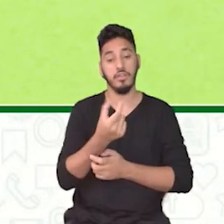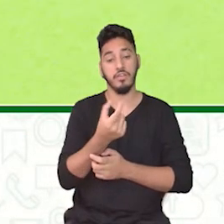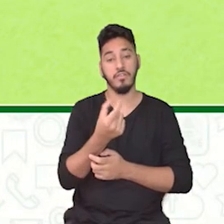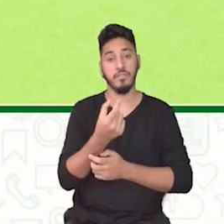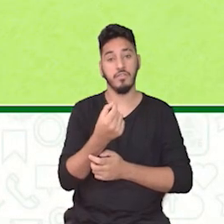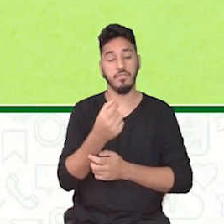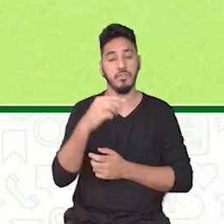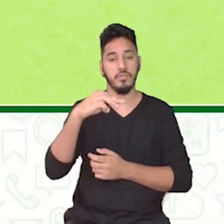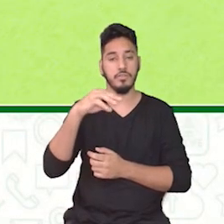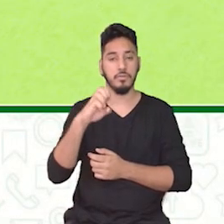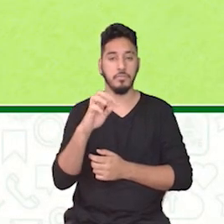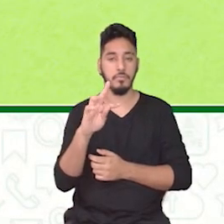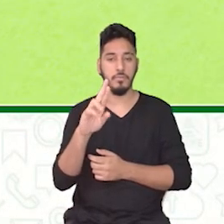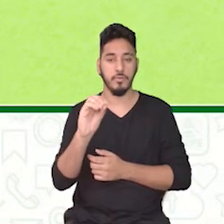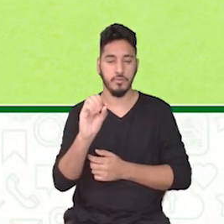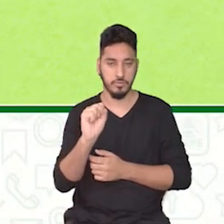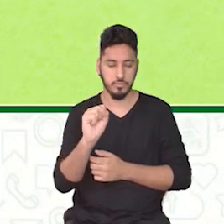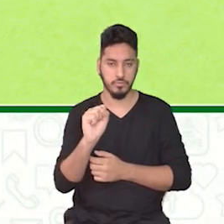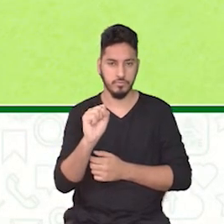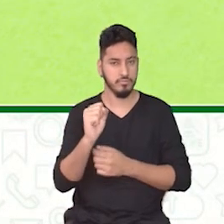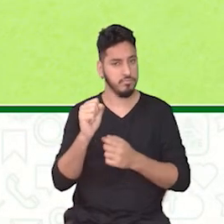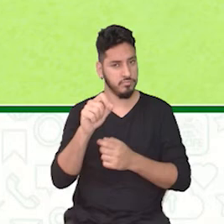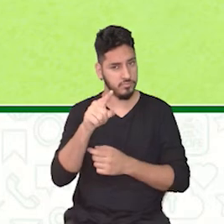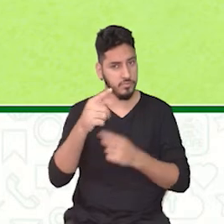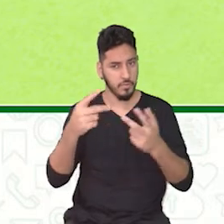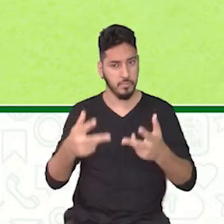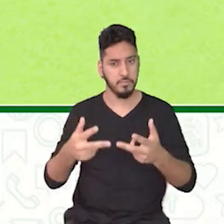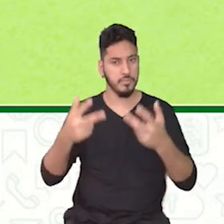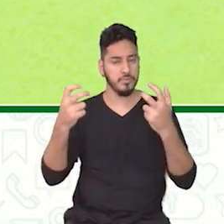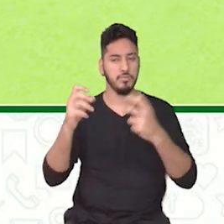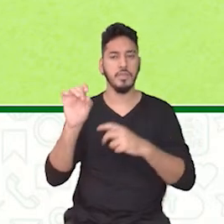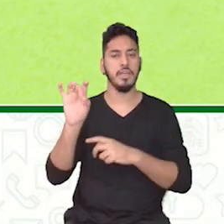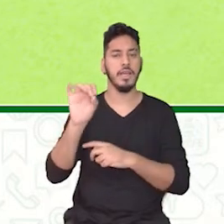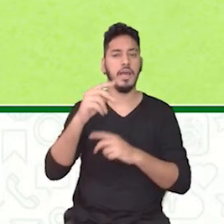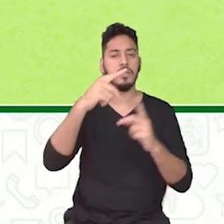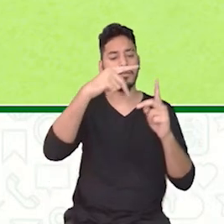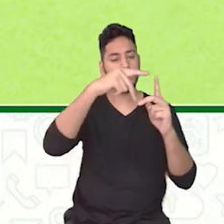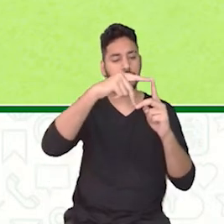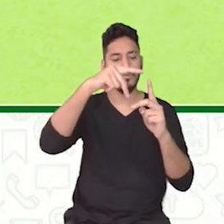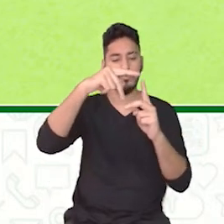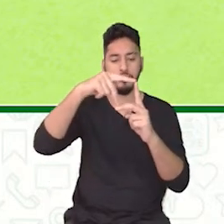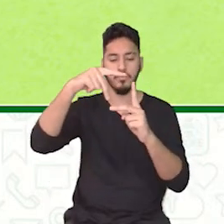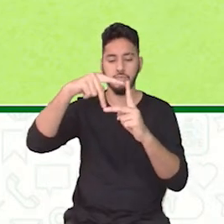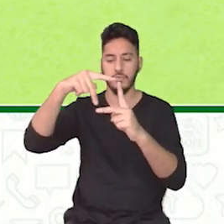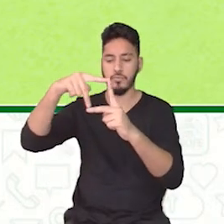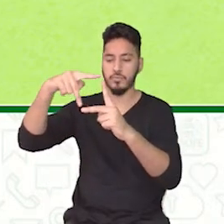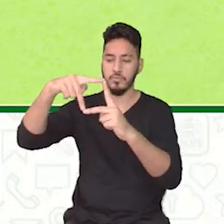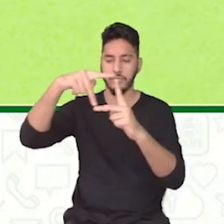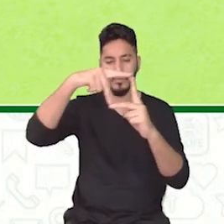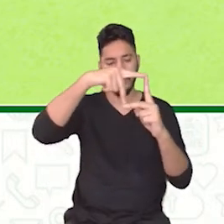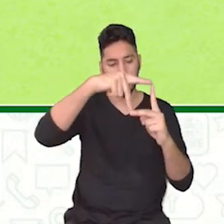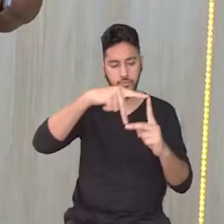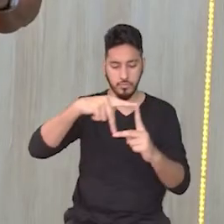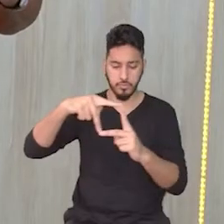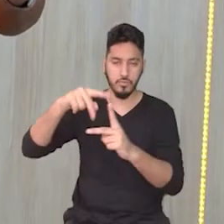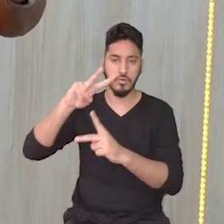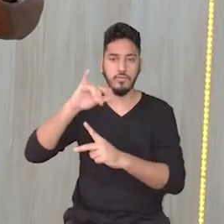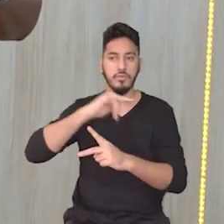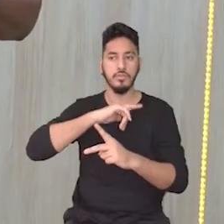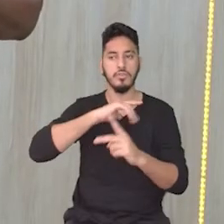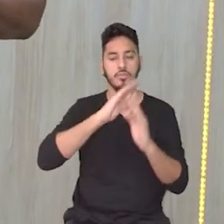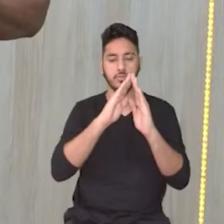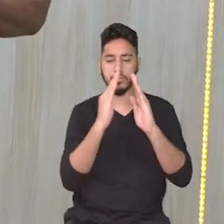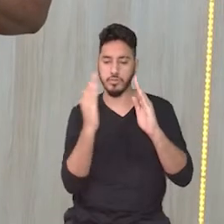20 metros, tá? Então, vocês vão perceber que cada quadrinho, né, vai fazendo os lados